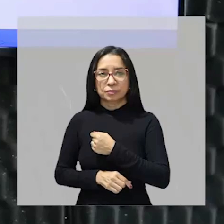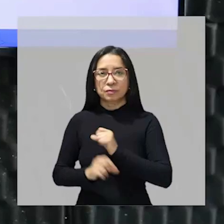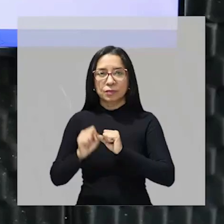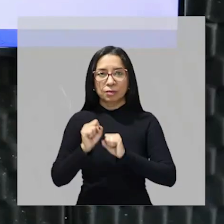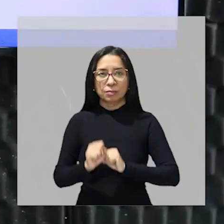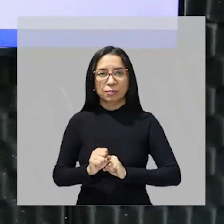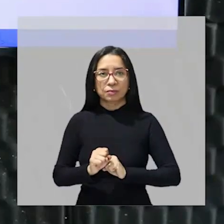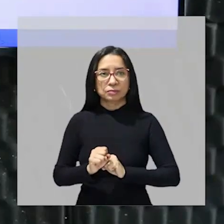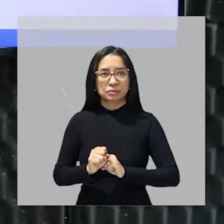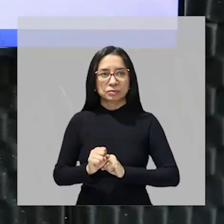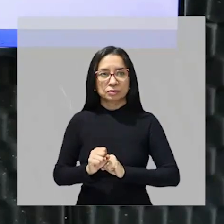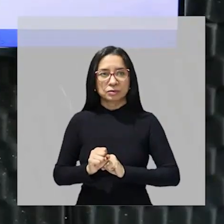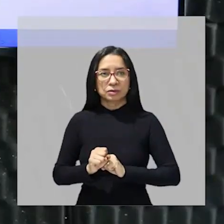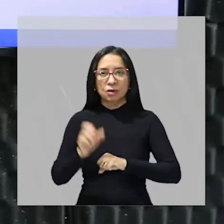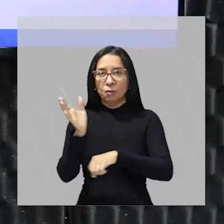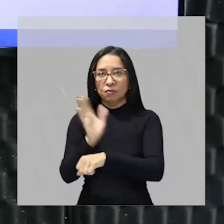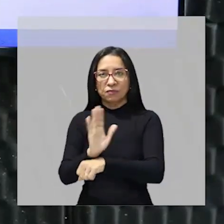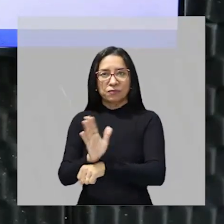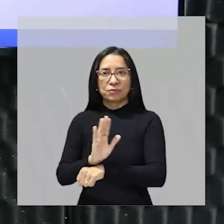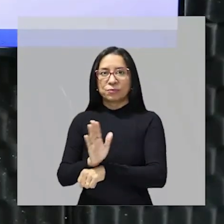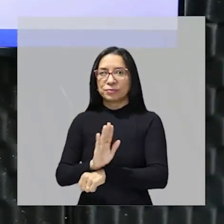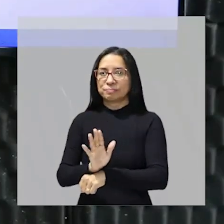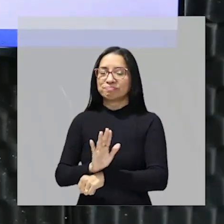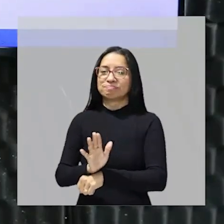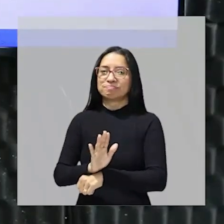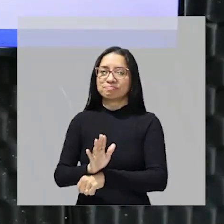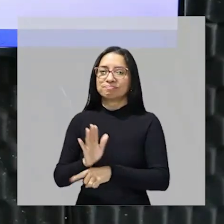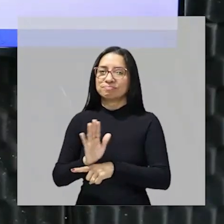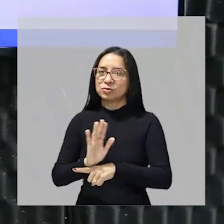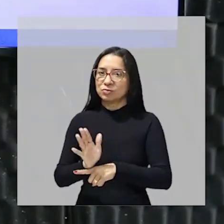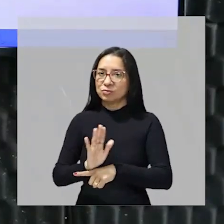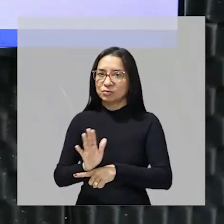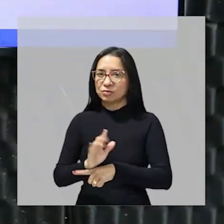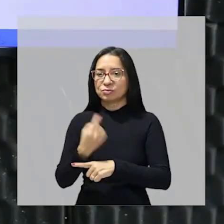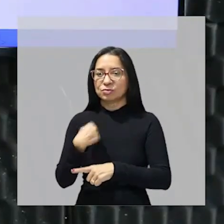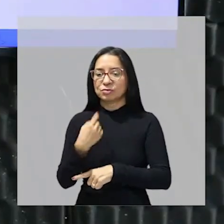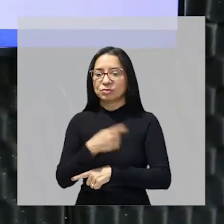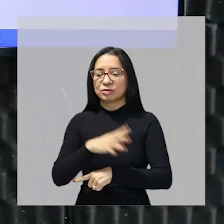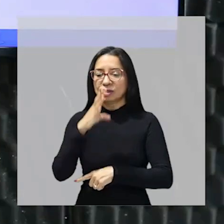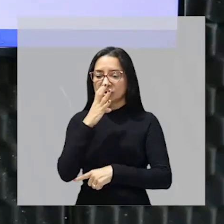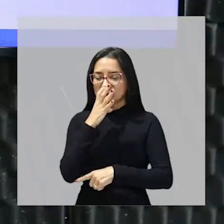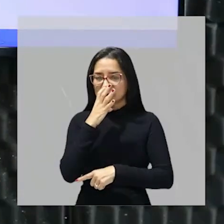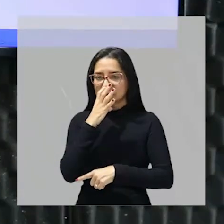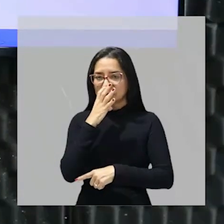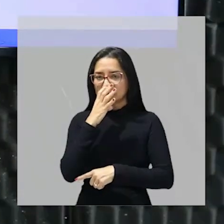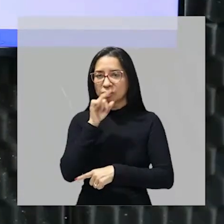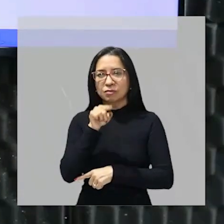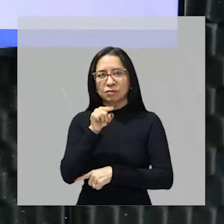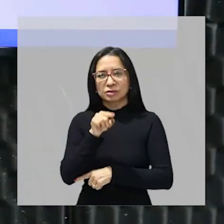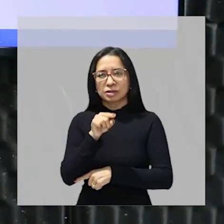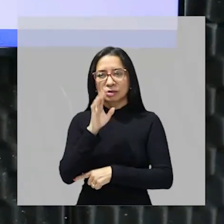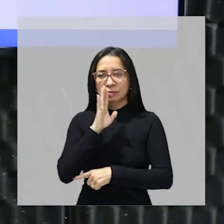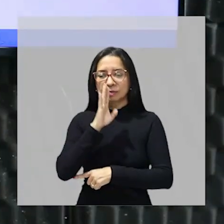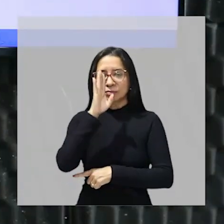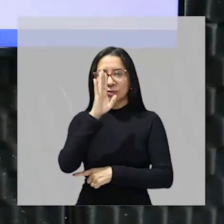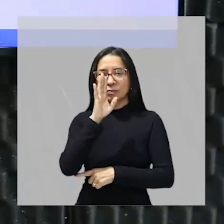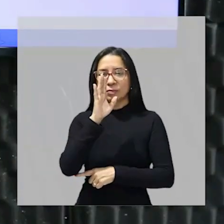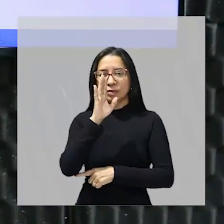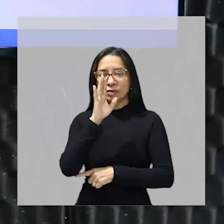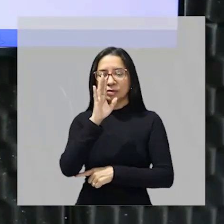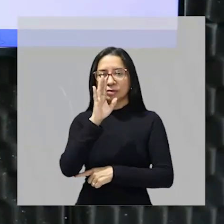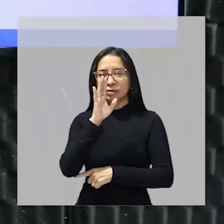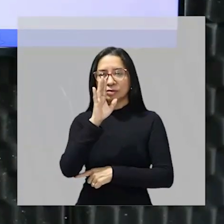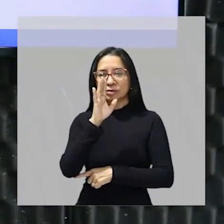pode ser um filme, tá? Que a gente assista. Quantos de vocês, principalmente nesse período